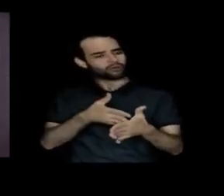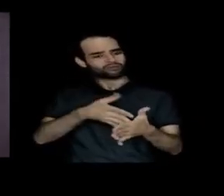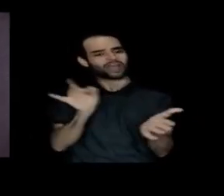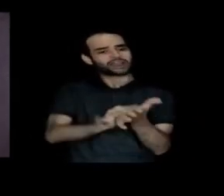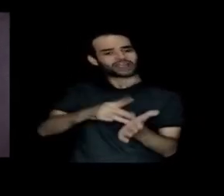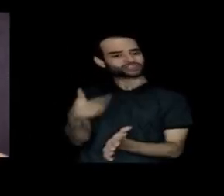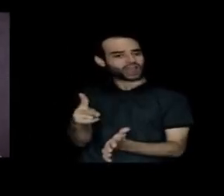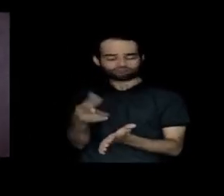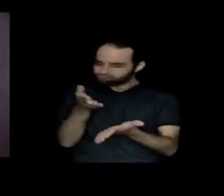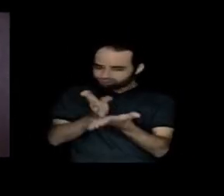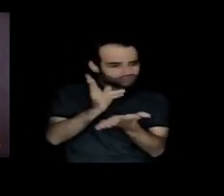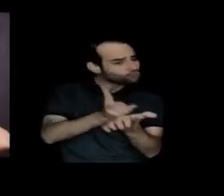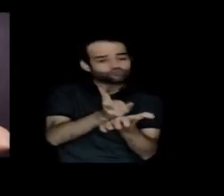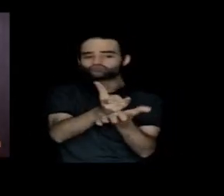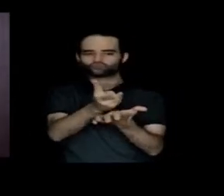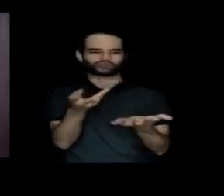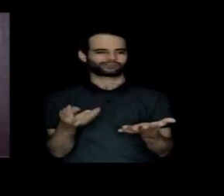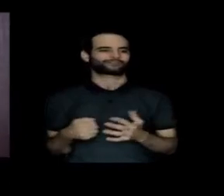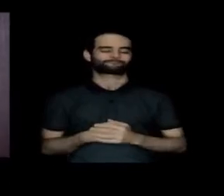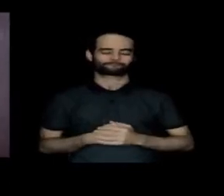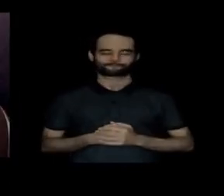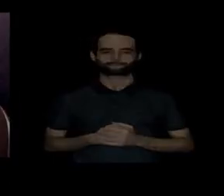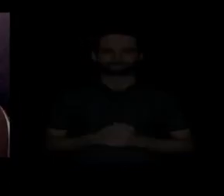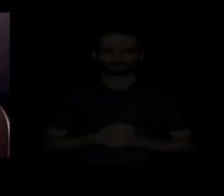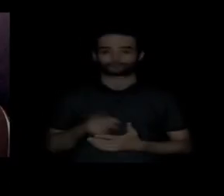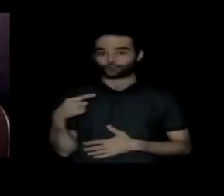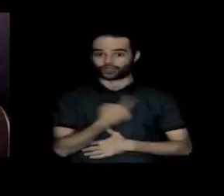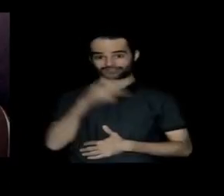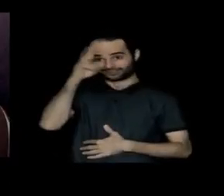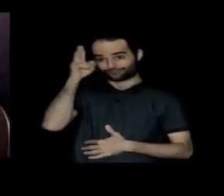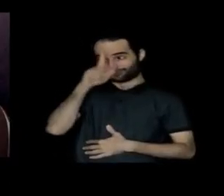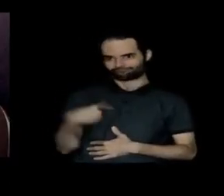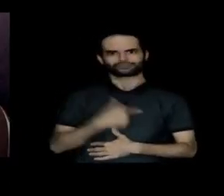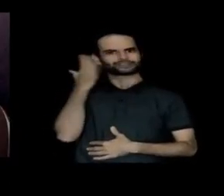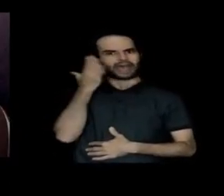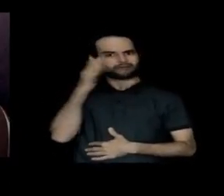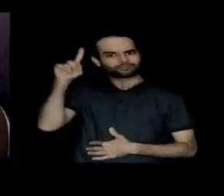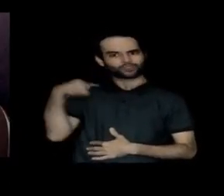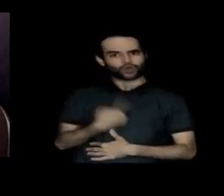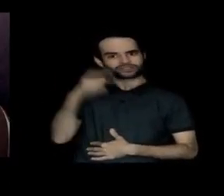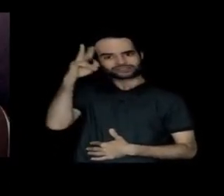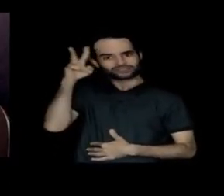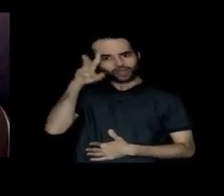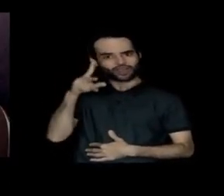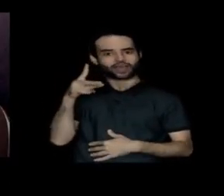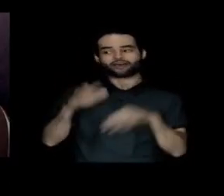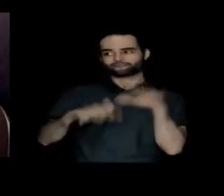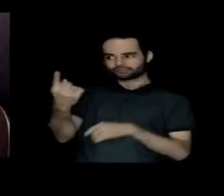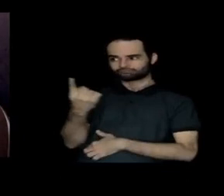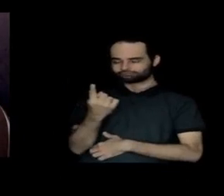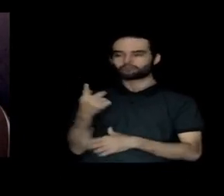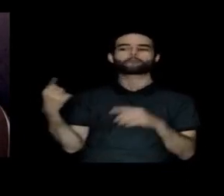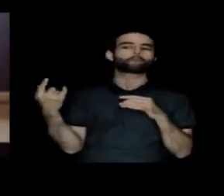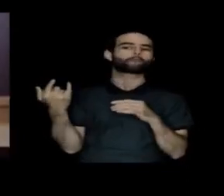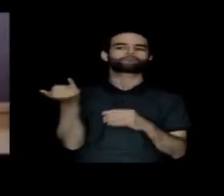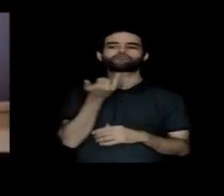com a realidade dela e segue em frente. Quando a gente conta a nossa história e as pessoas que sabem da nossa história